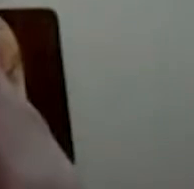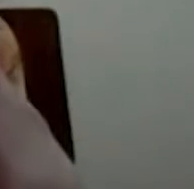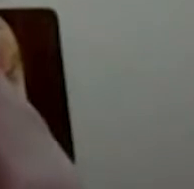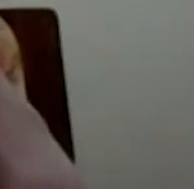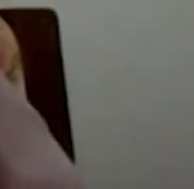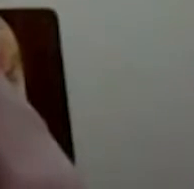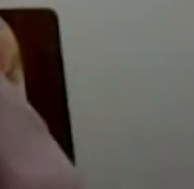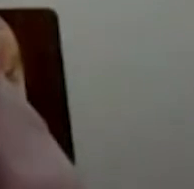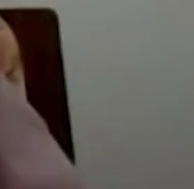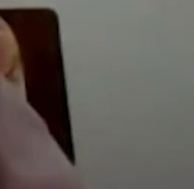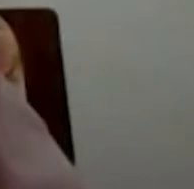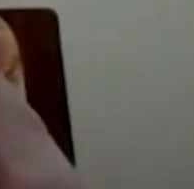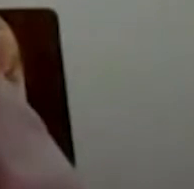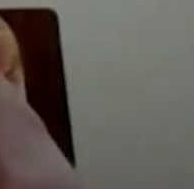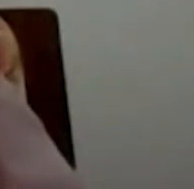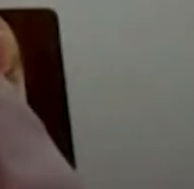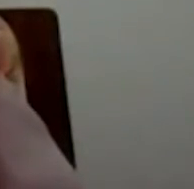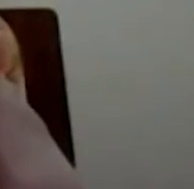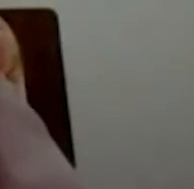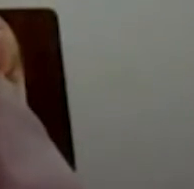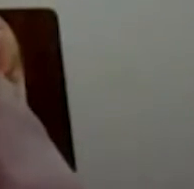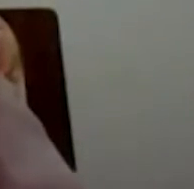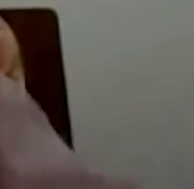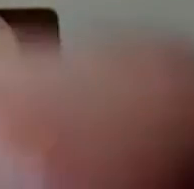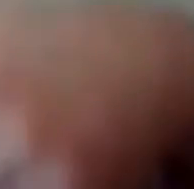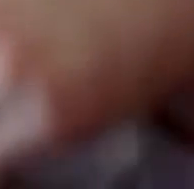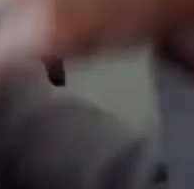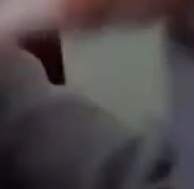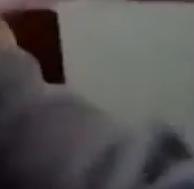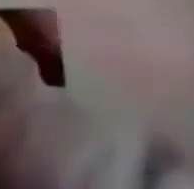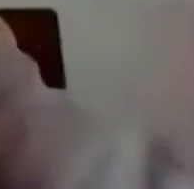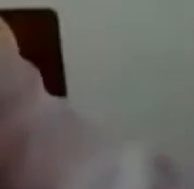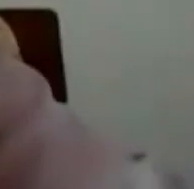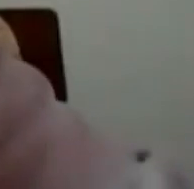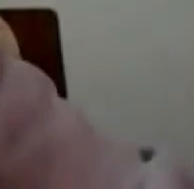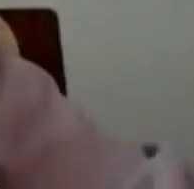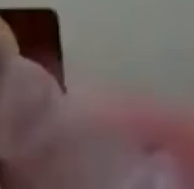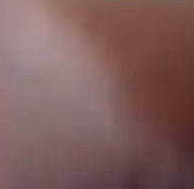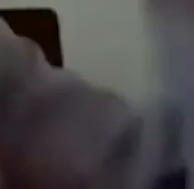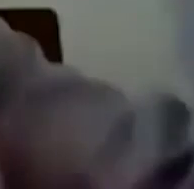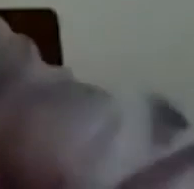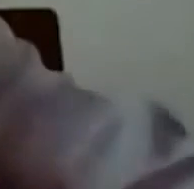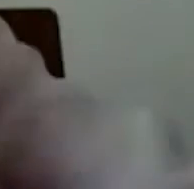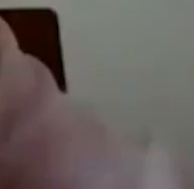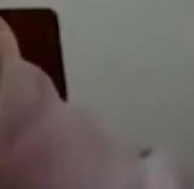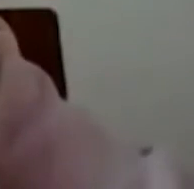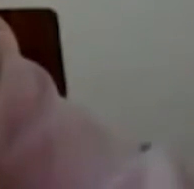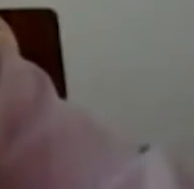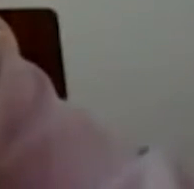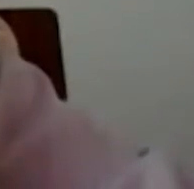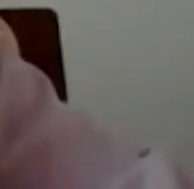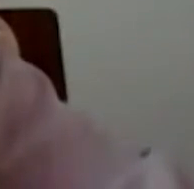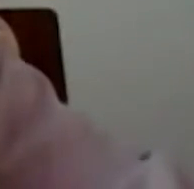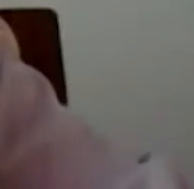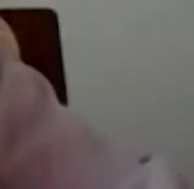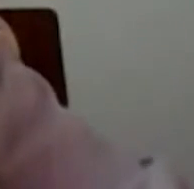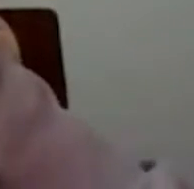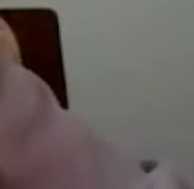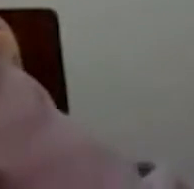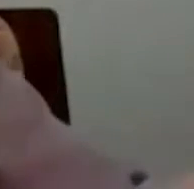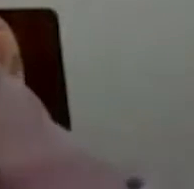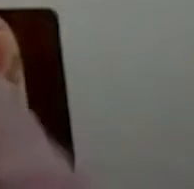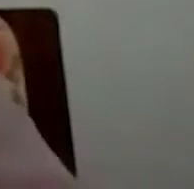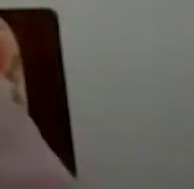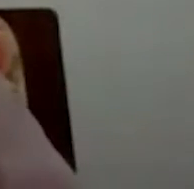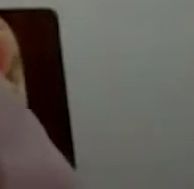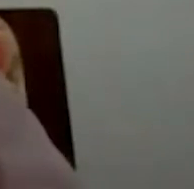né, quando Dom Pedro II ia fazer 50 anos de reinado, jubileu, aí ele ia abdicar e aí iniciaria o terceiro